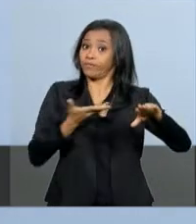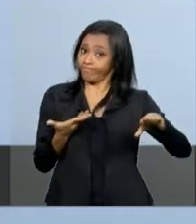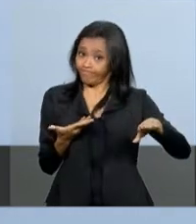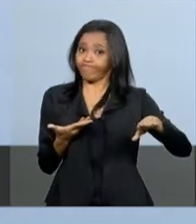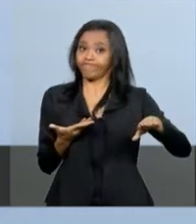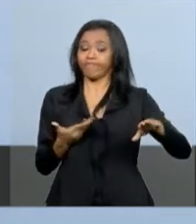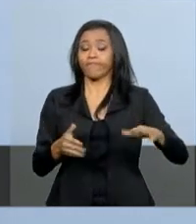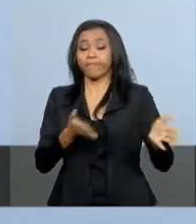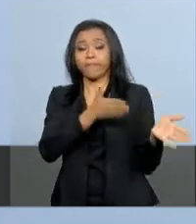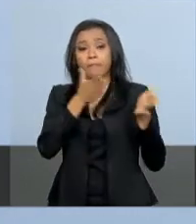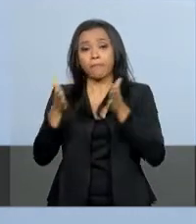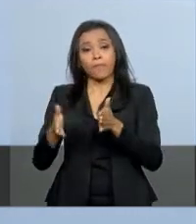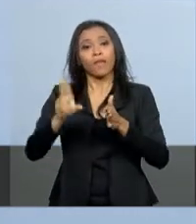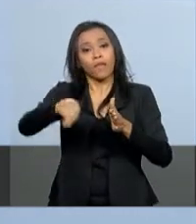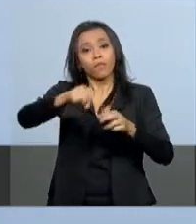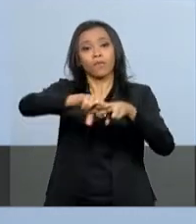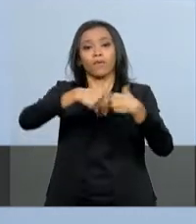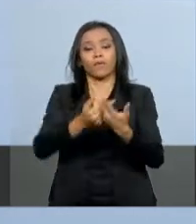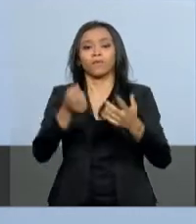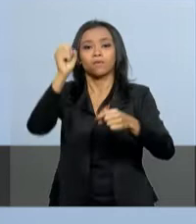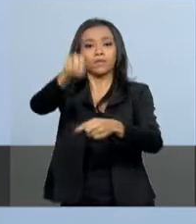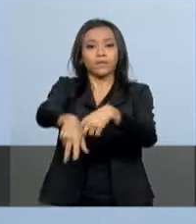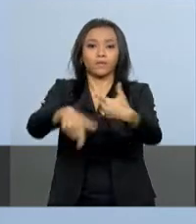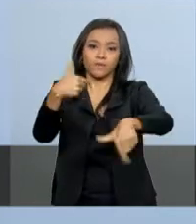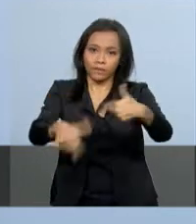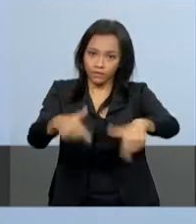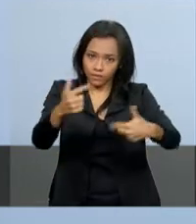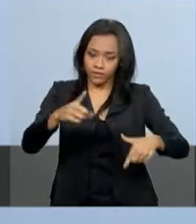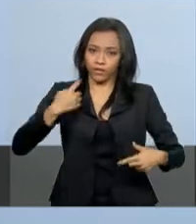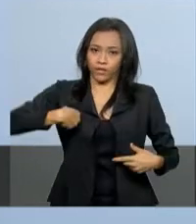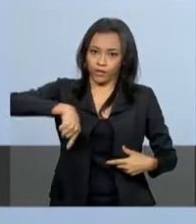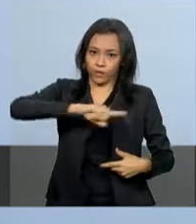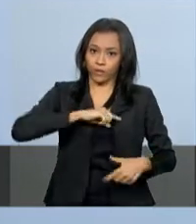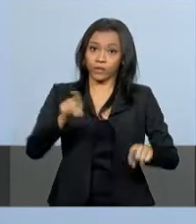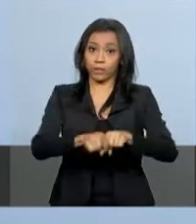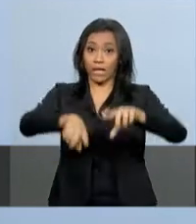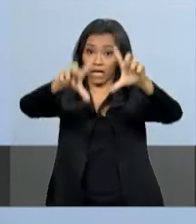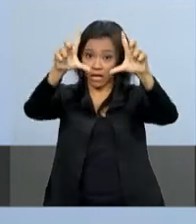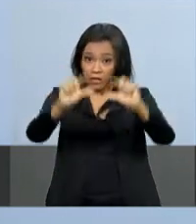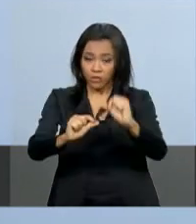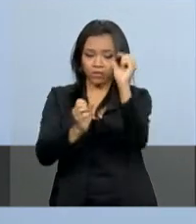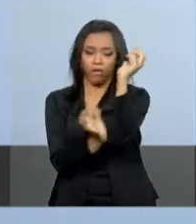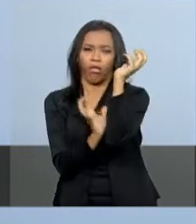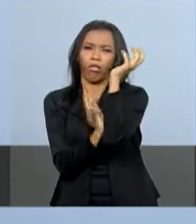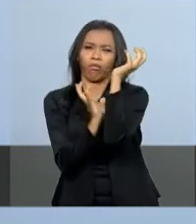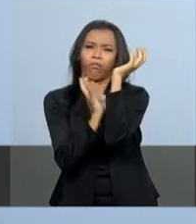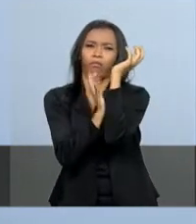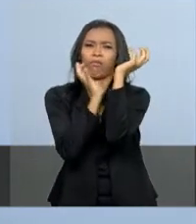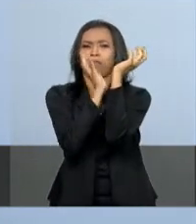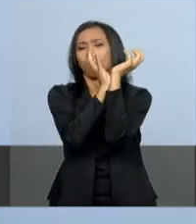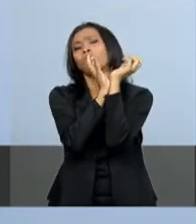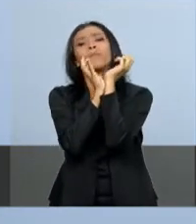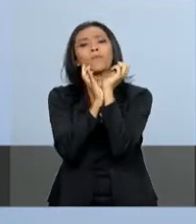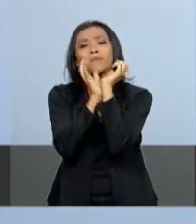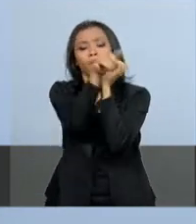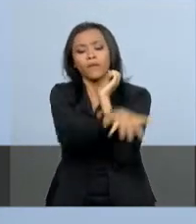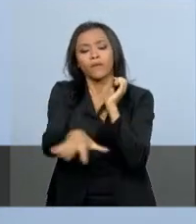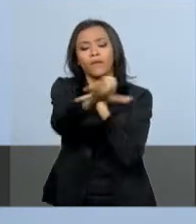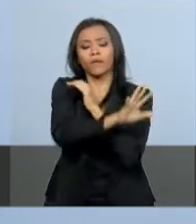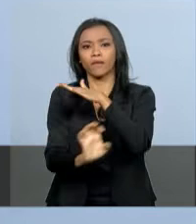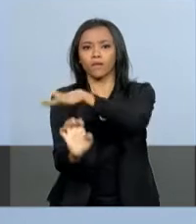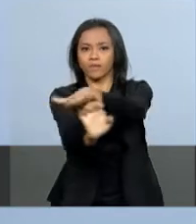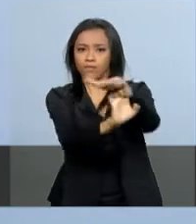em nome do emprego é que nós desburocratizamos o ambiente de negócios como foi foi também